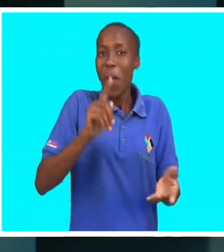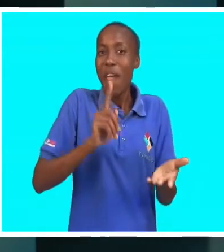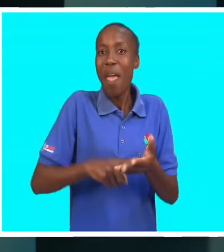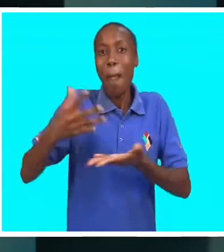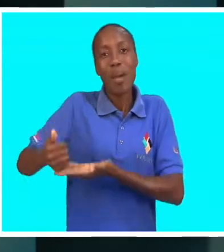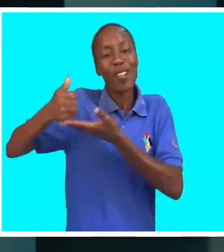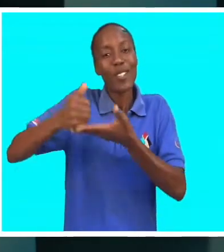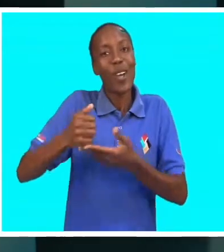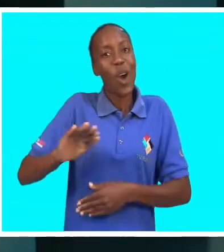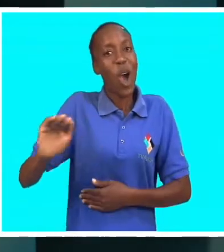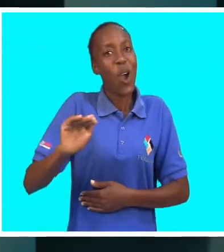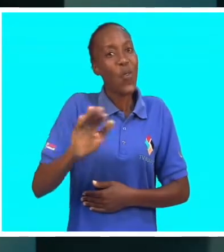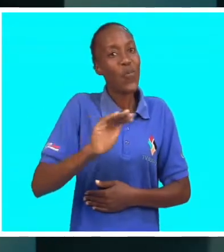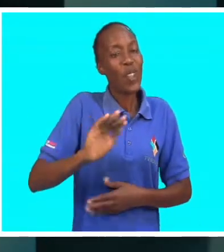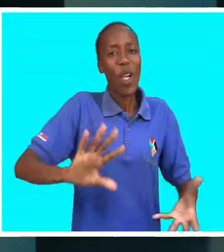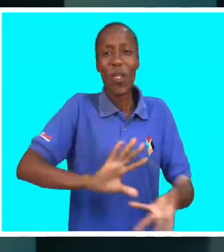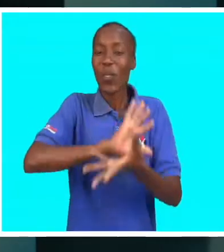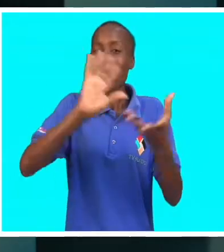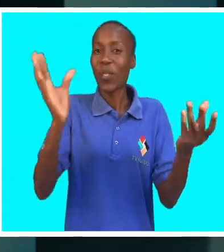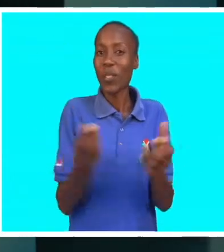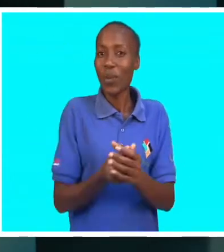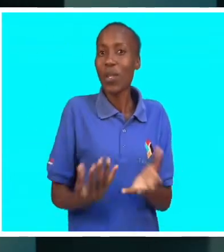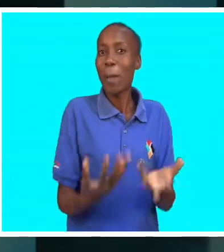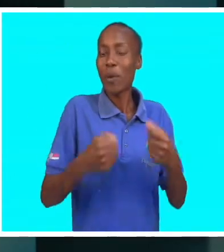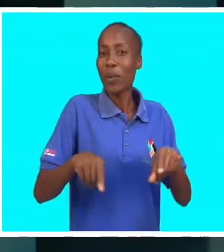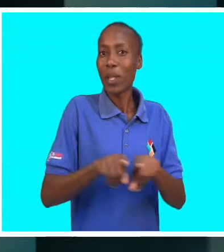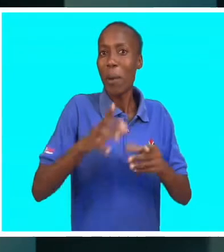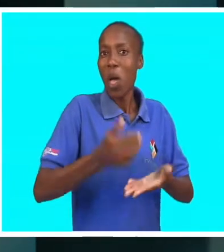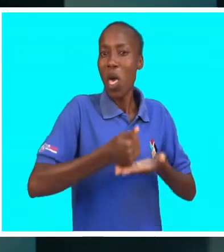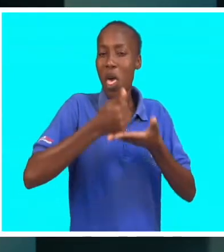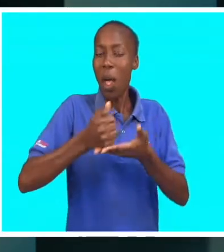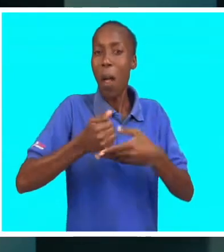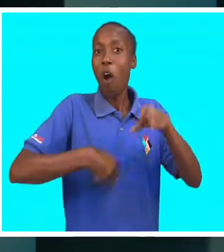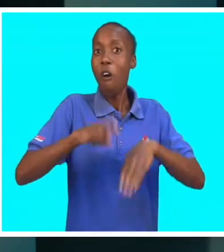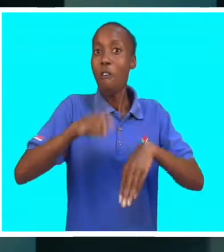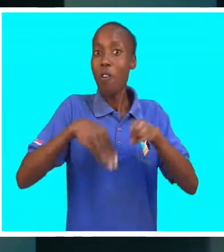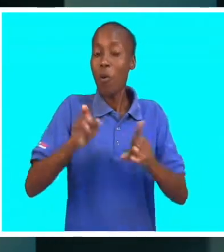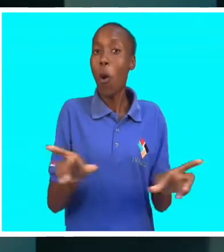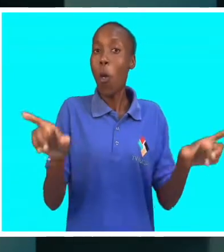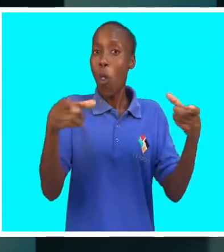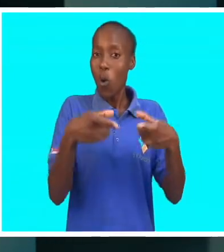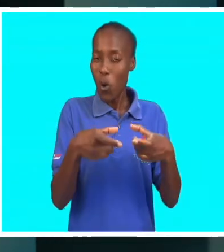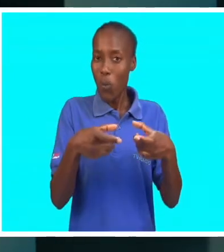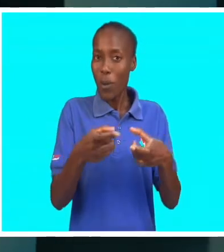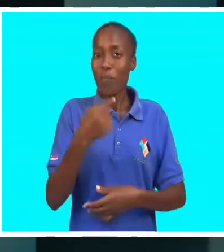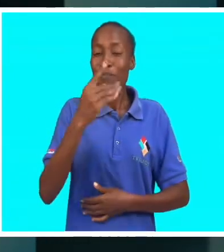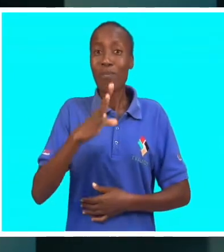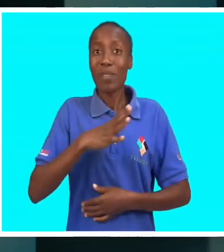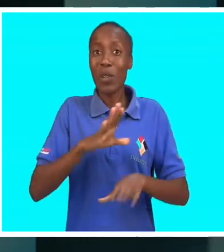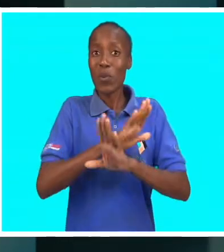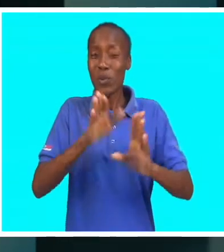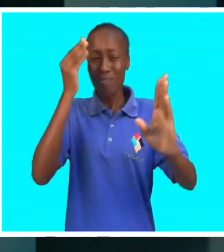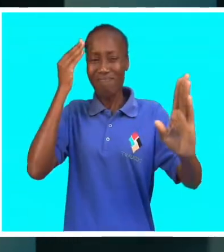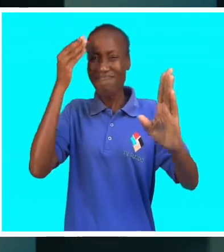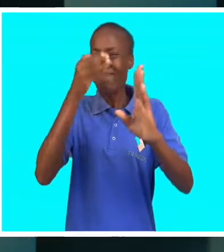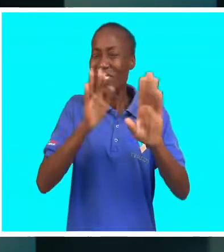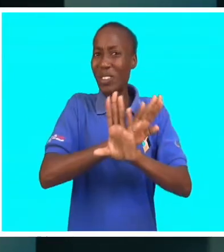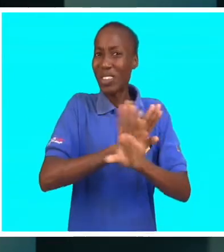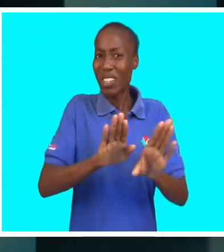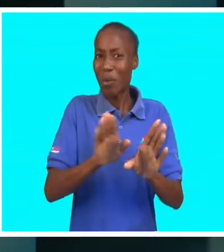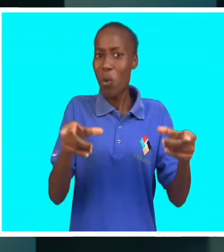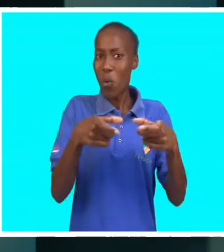escalões já tinham atingido o auge, era importante que, de fato, saltassem para a fase seguinte, que é a fase de